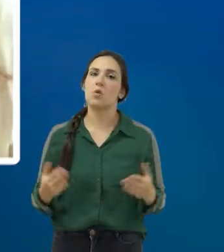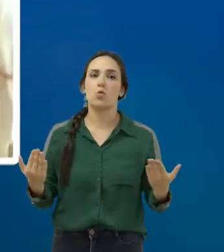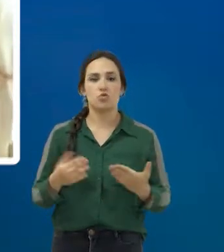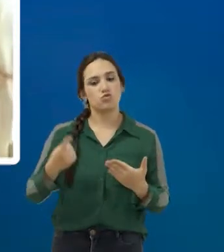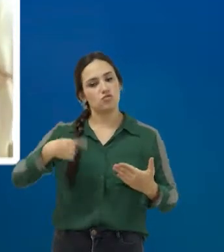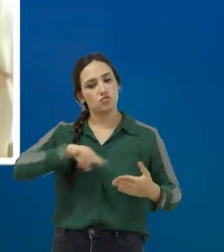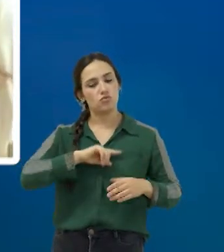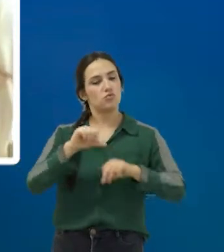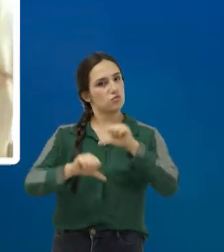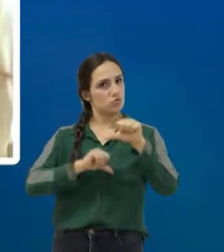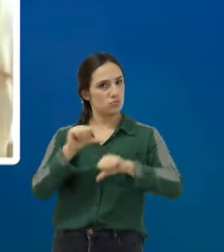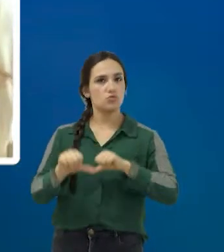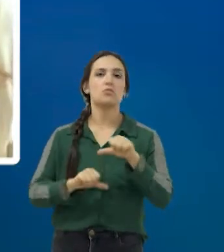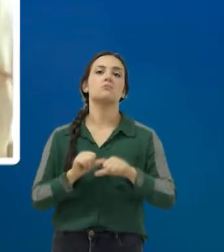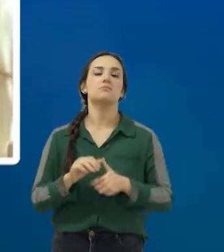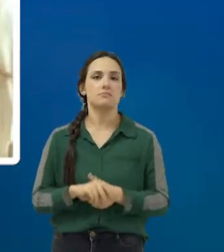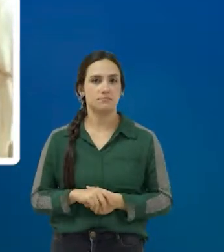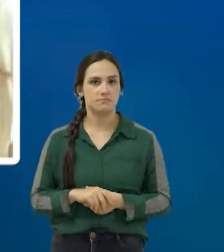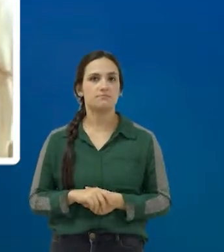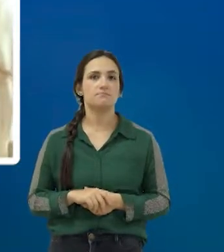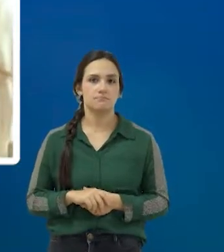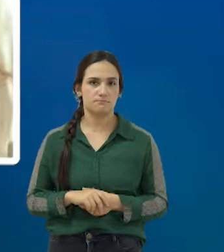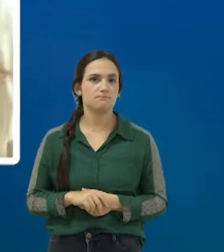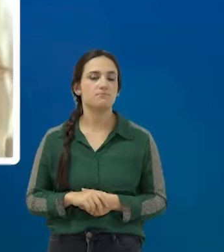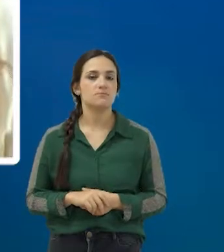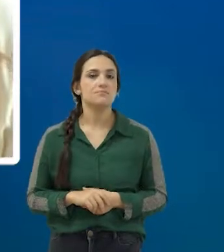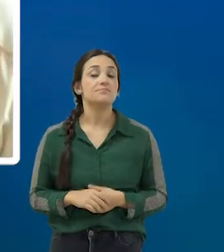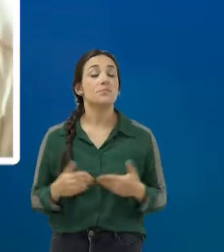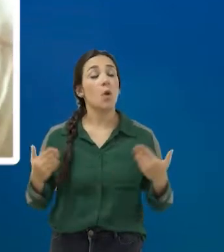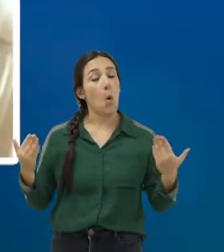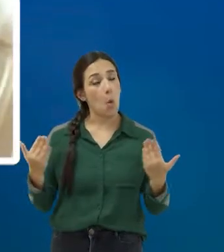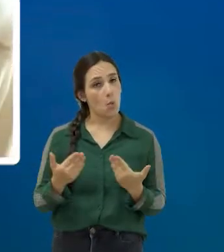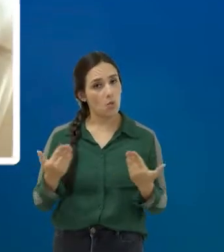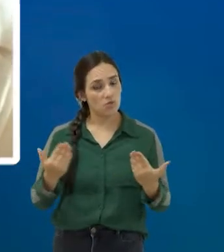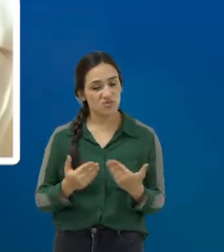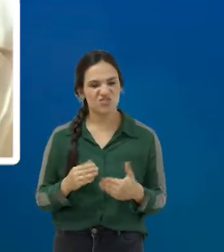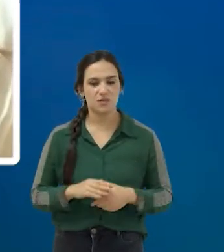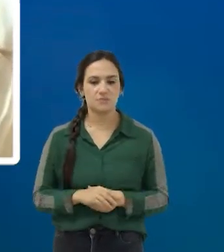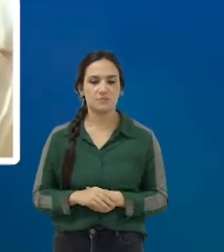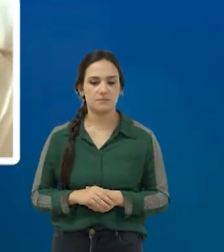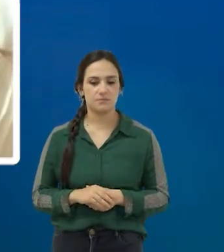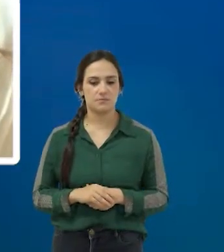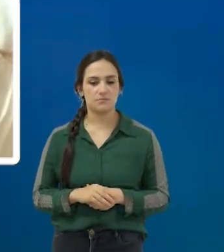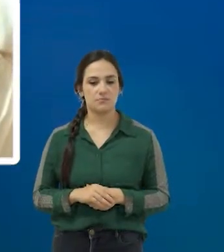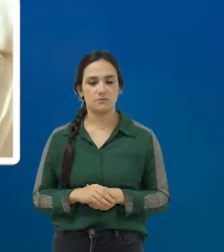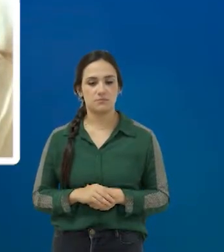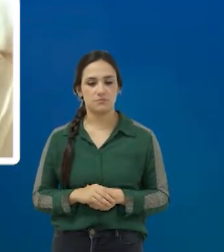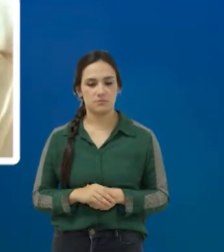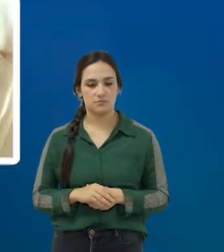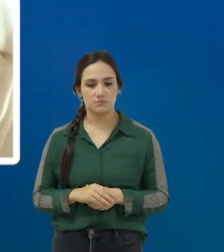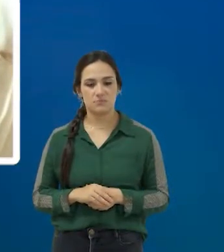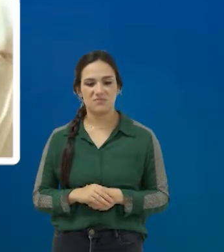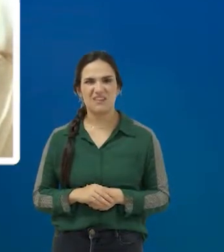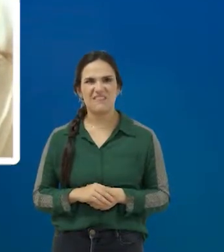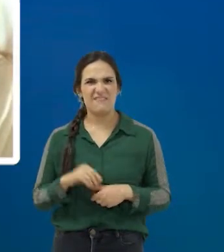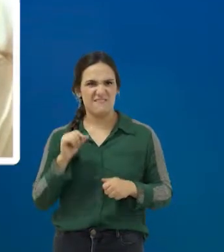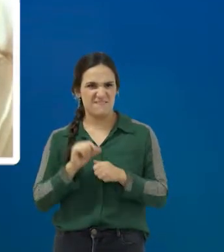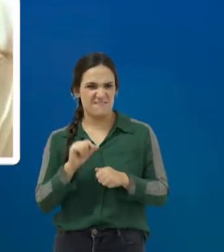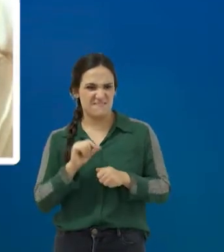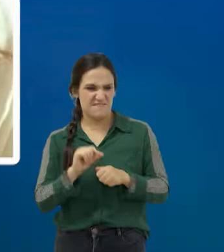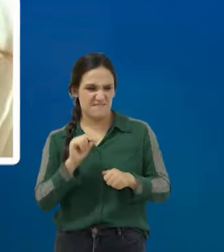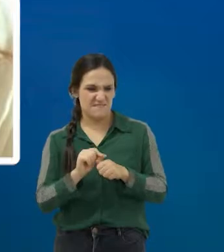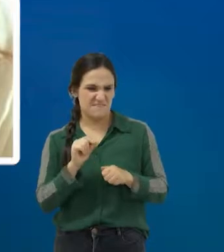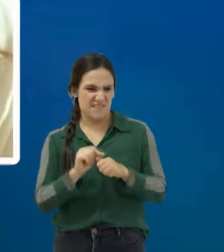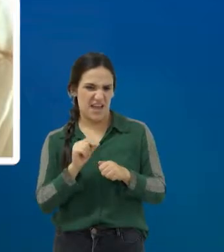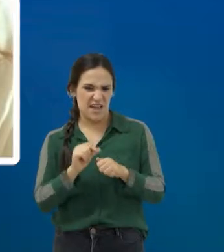maneira de fazer o abordamento e a coleta. Hoje, a gente não faz mais em grandes eventos, a gente